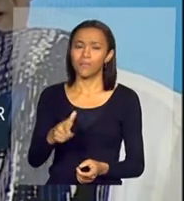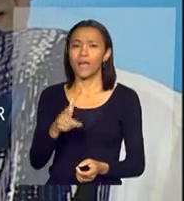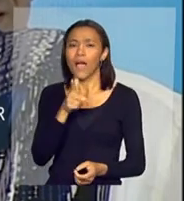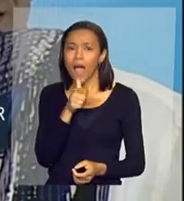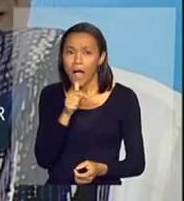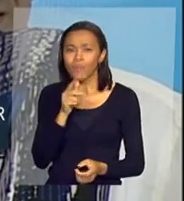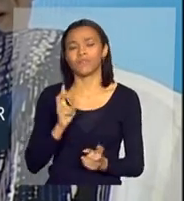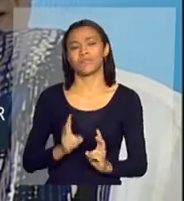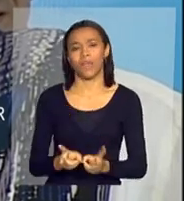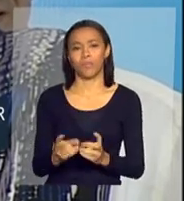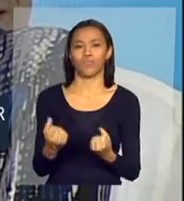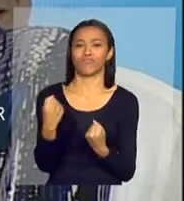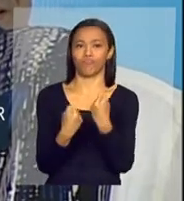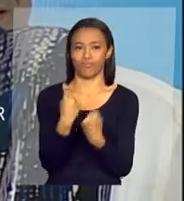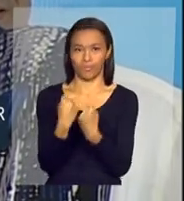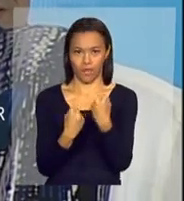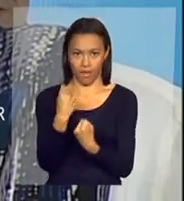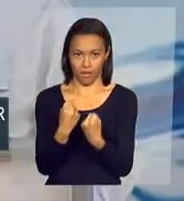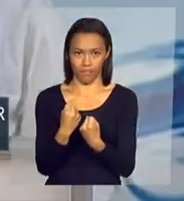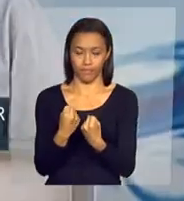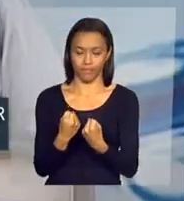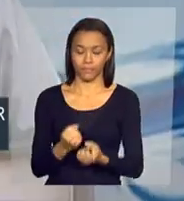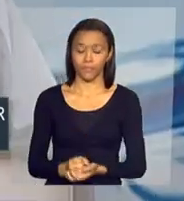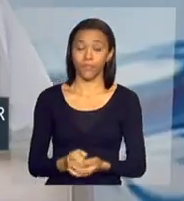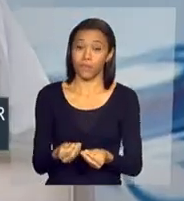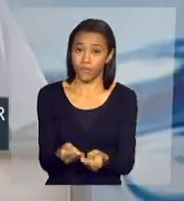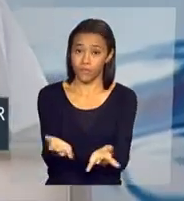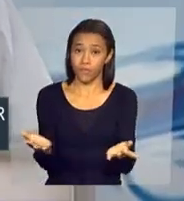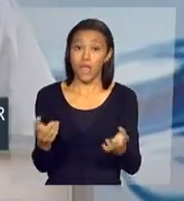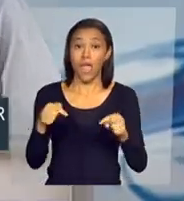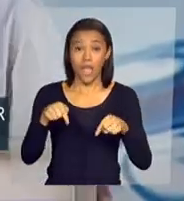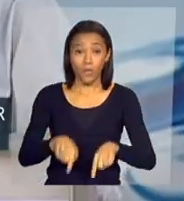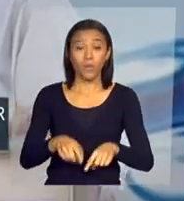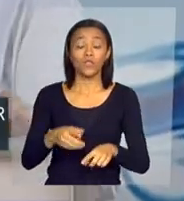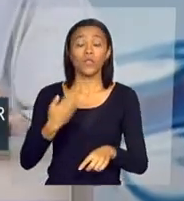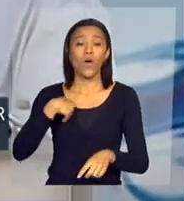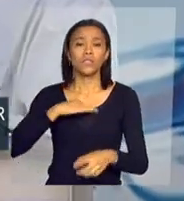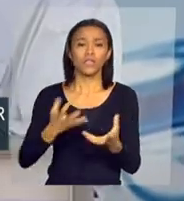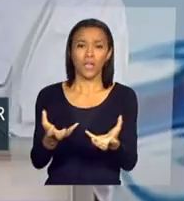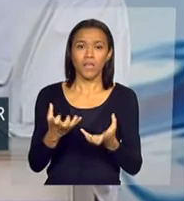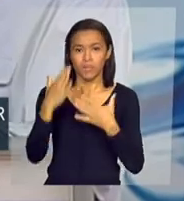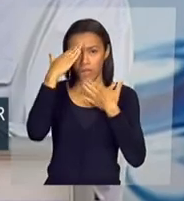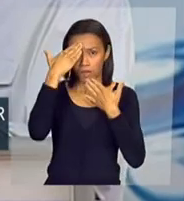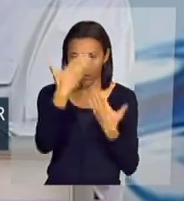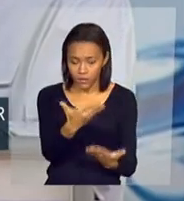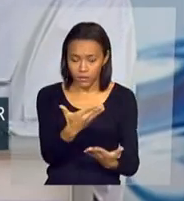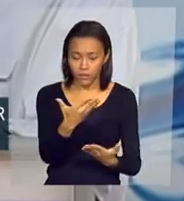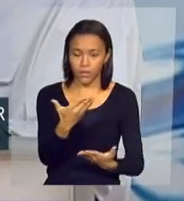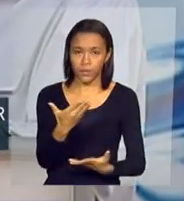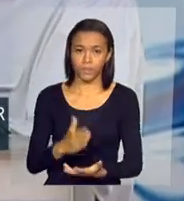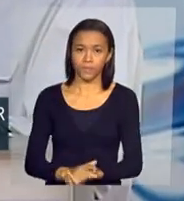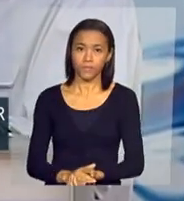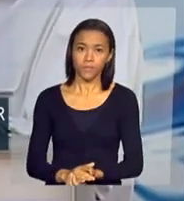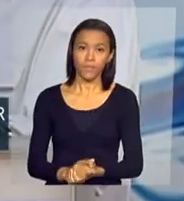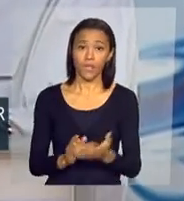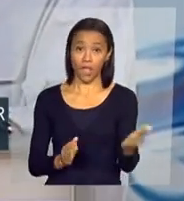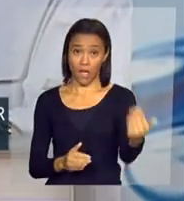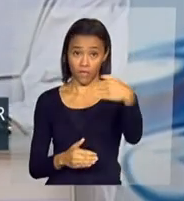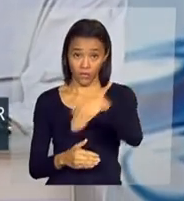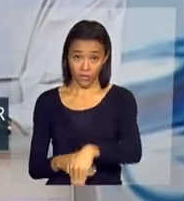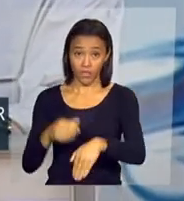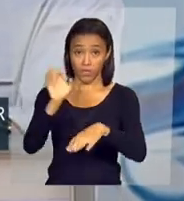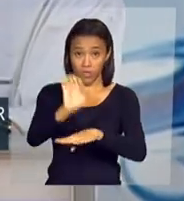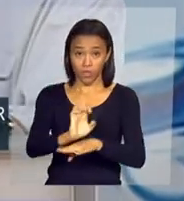por carro-pipa. É com esse sentimento que nós queremos agradecer a vinda a